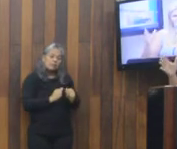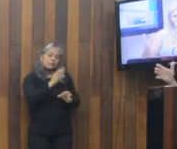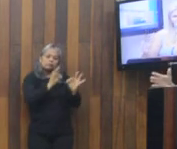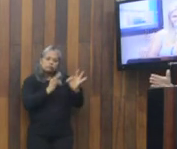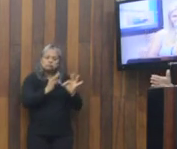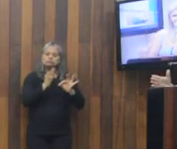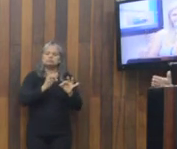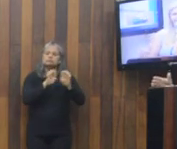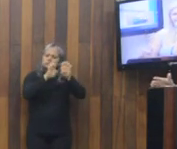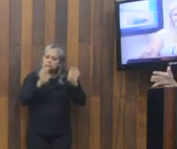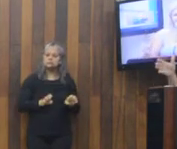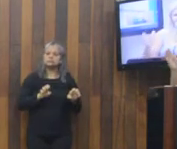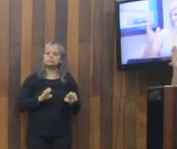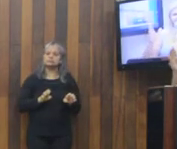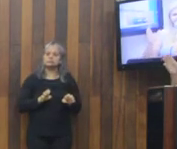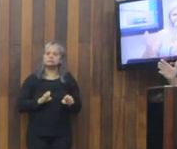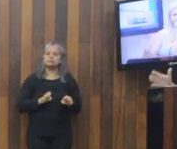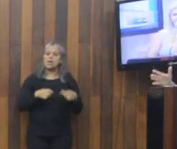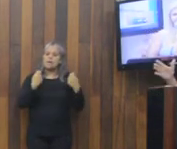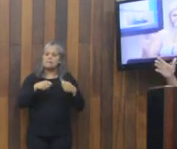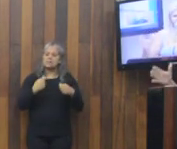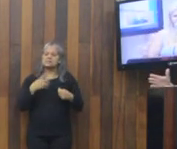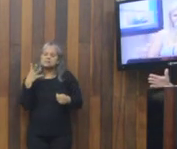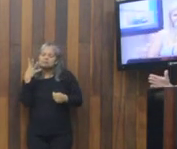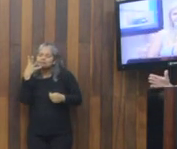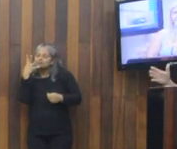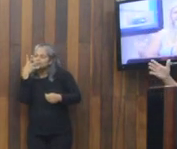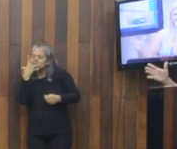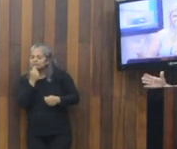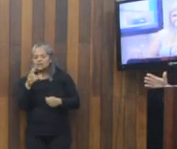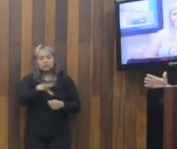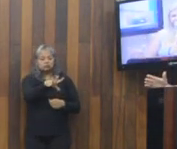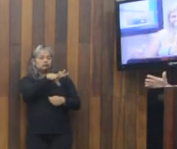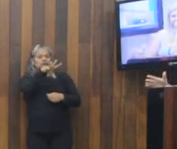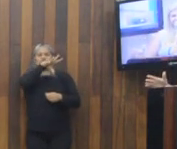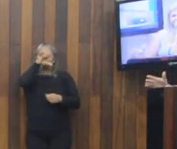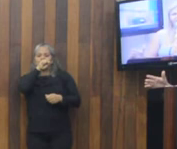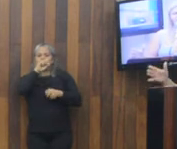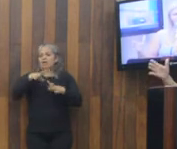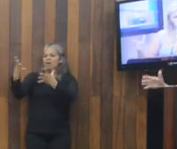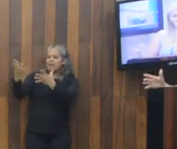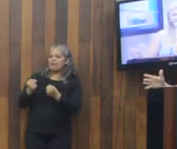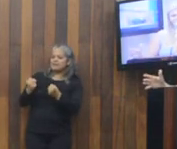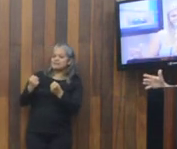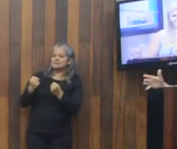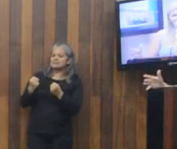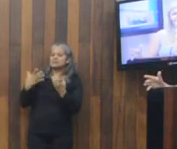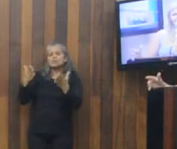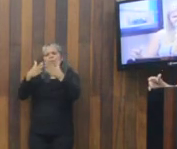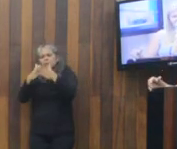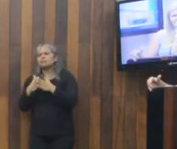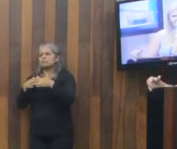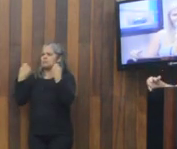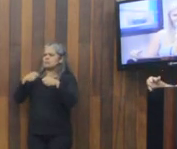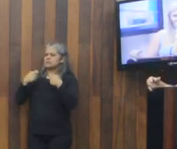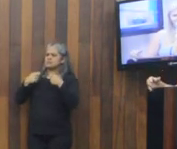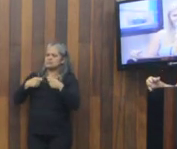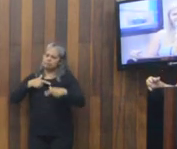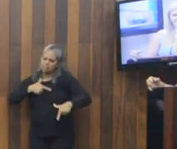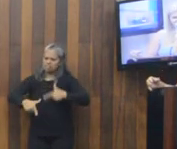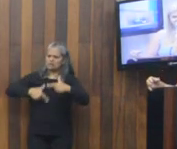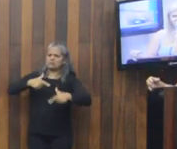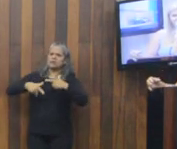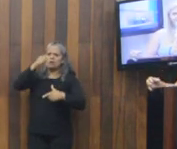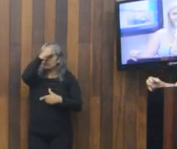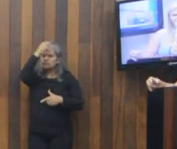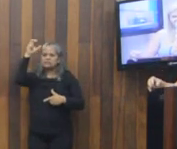ser estruturada, ela tem que ficar perfumada e cheirosa para receber o convidado. Então, por favor, nós precisamos que a prefeitura